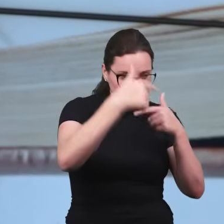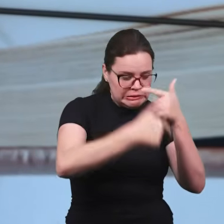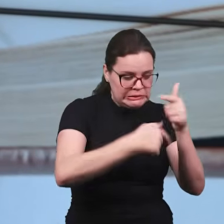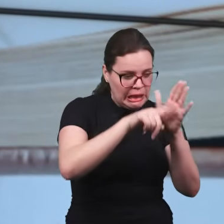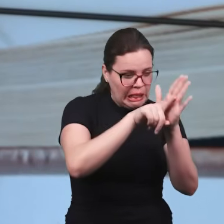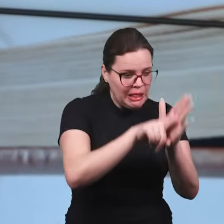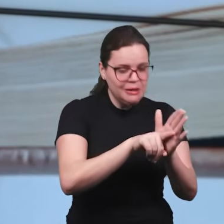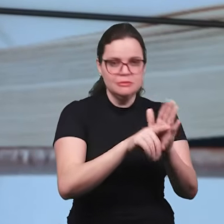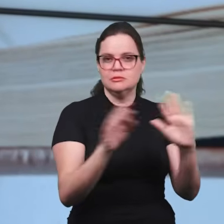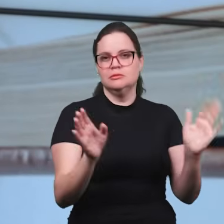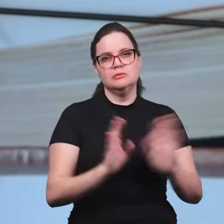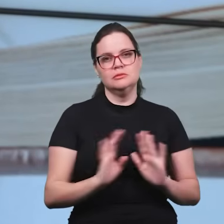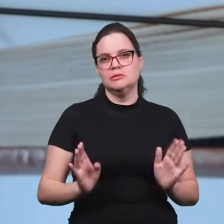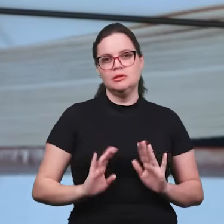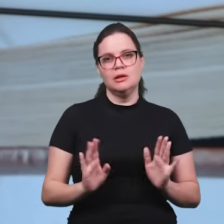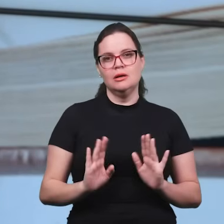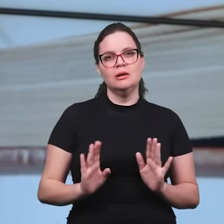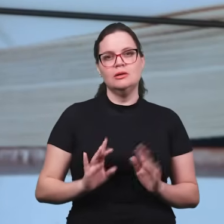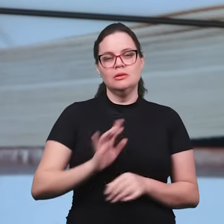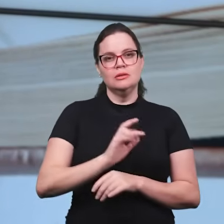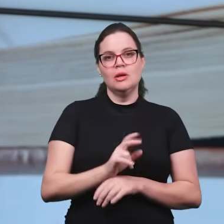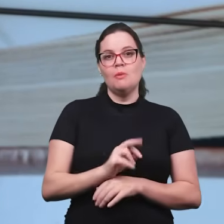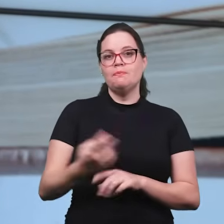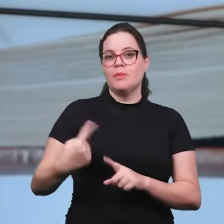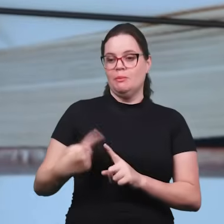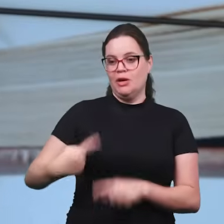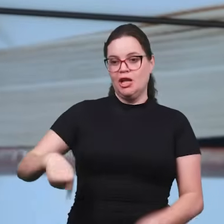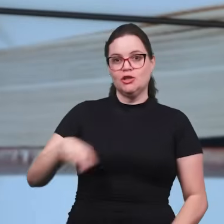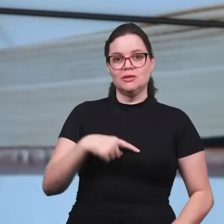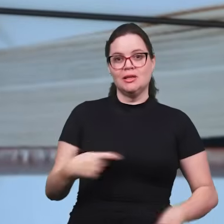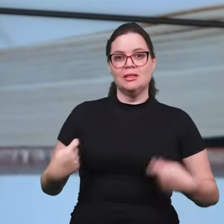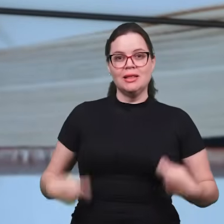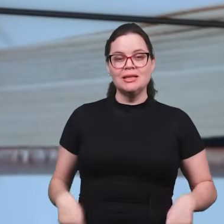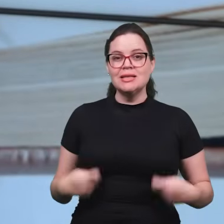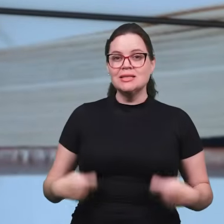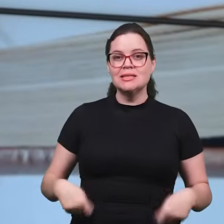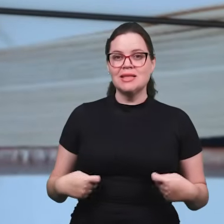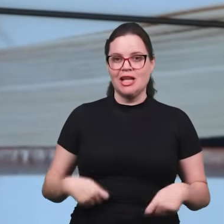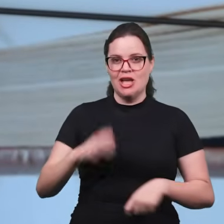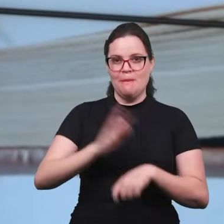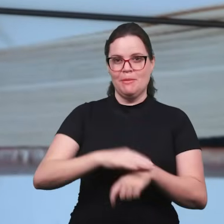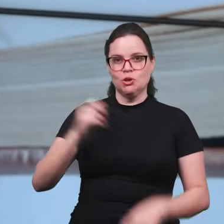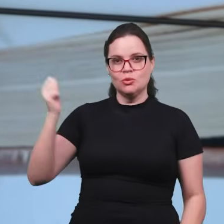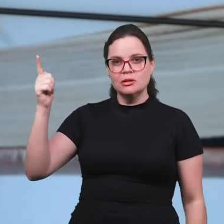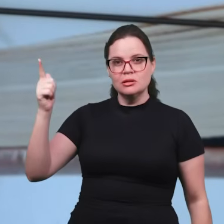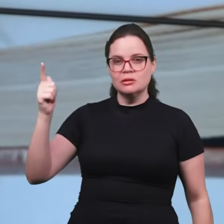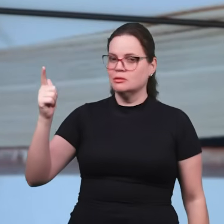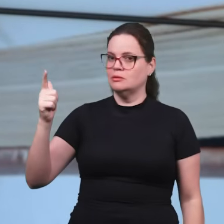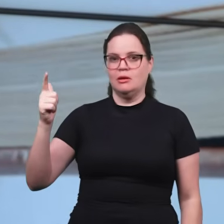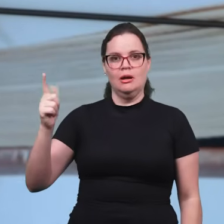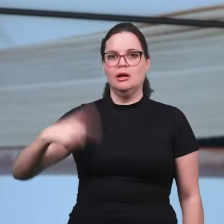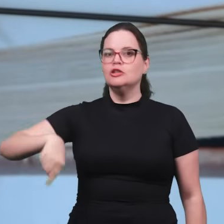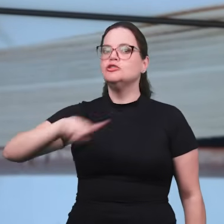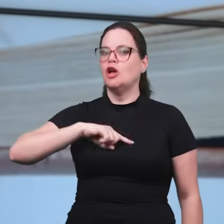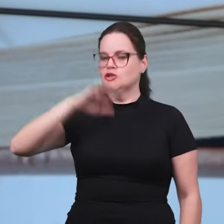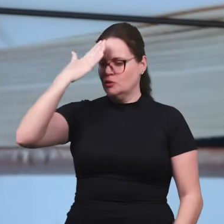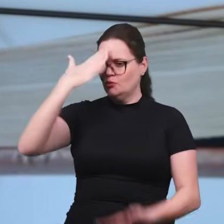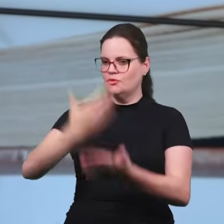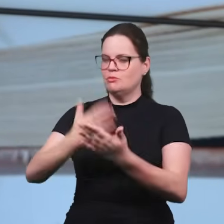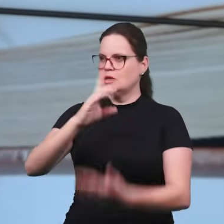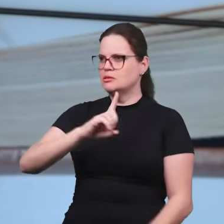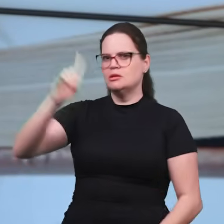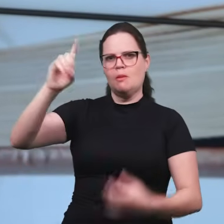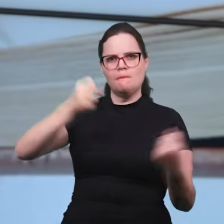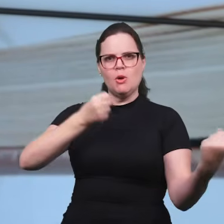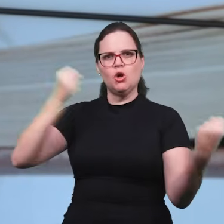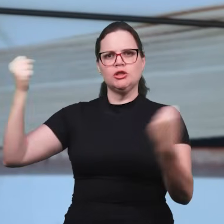Nossa necessidade não é maior do que o Deus que nós temos, em quem nós confiamos. Então, se confessarmos ao Senhor,